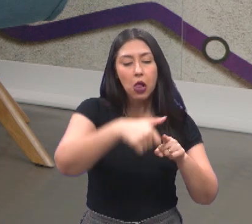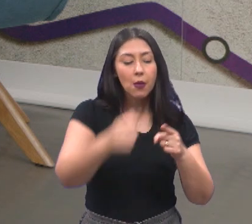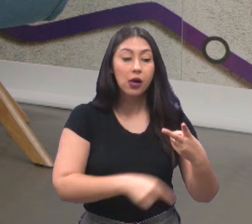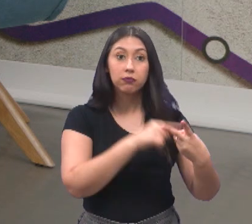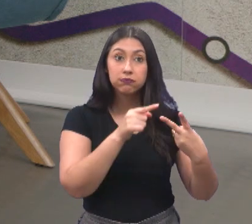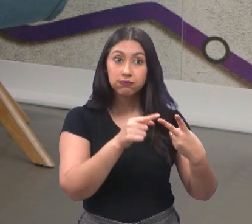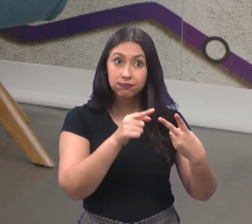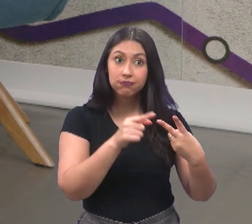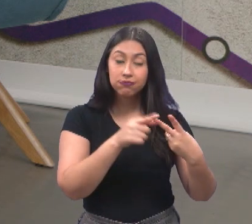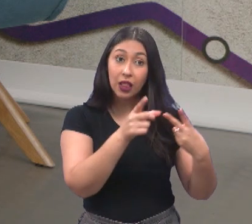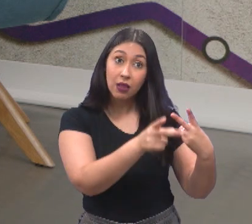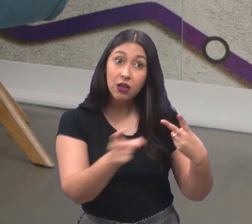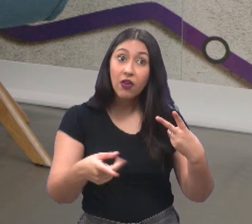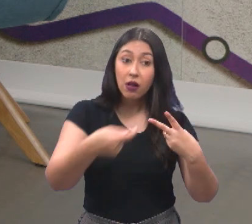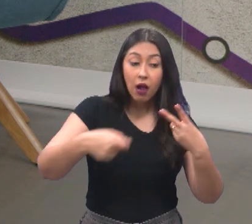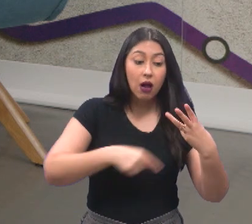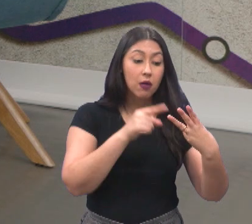designer de joias? Tá certo.